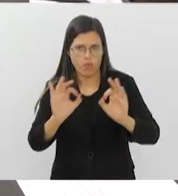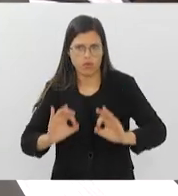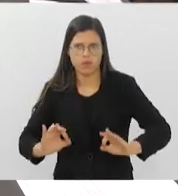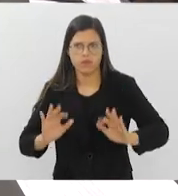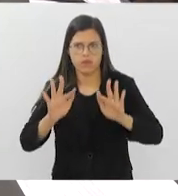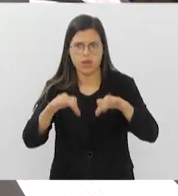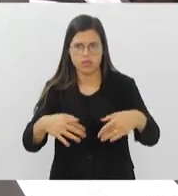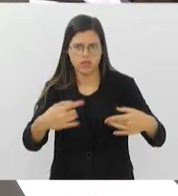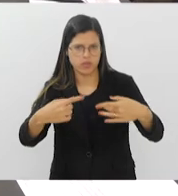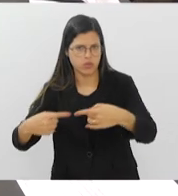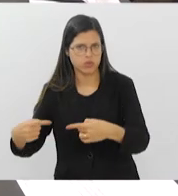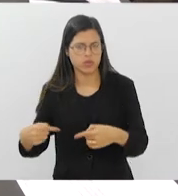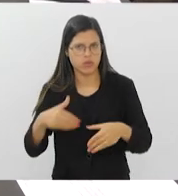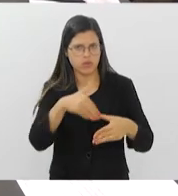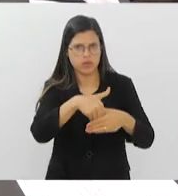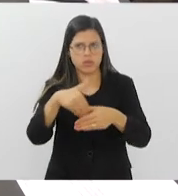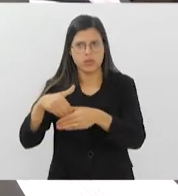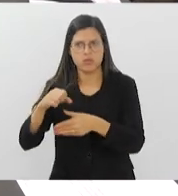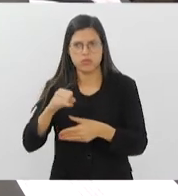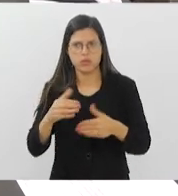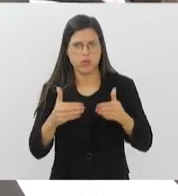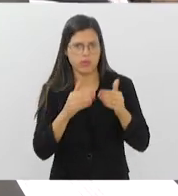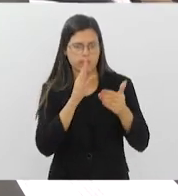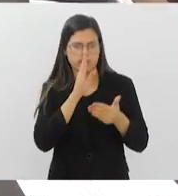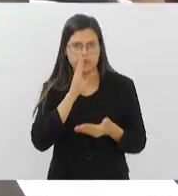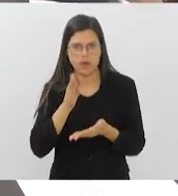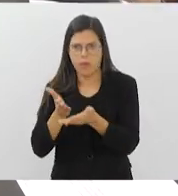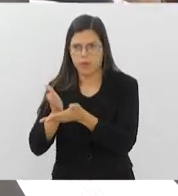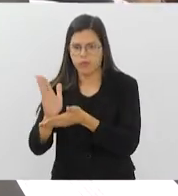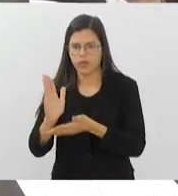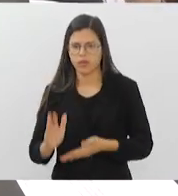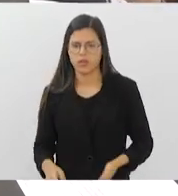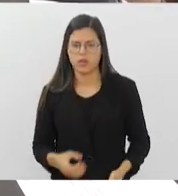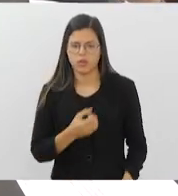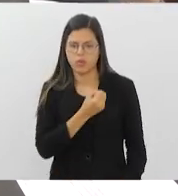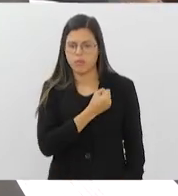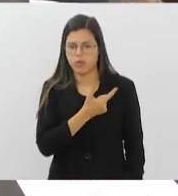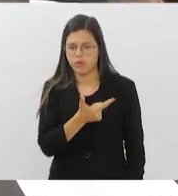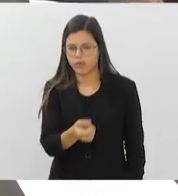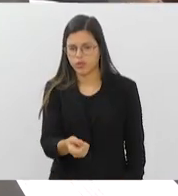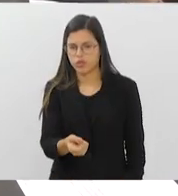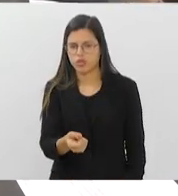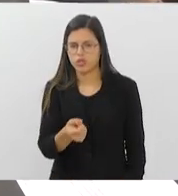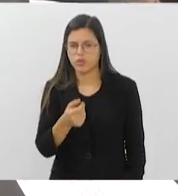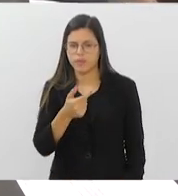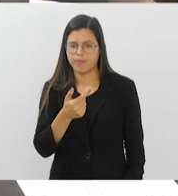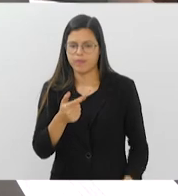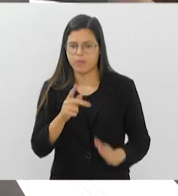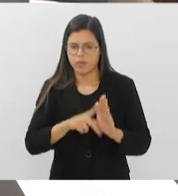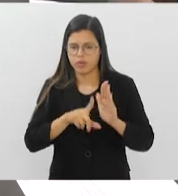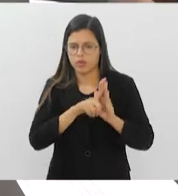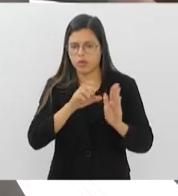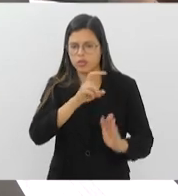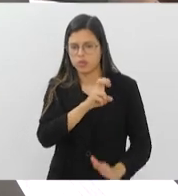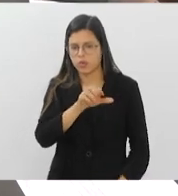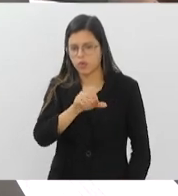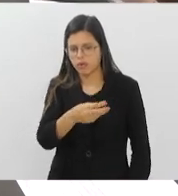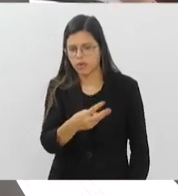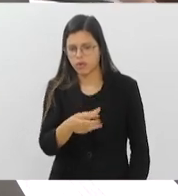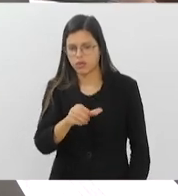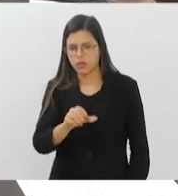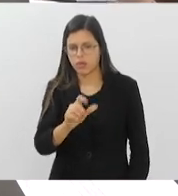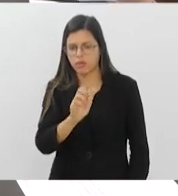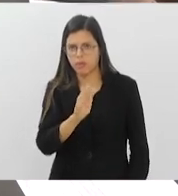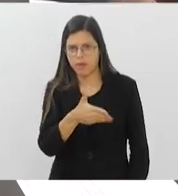discutir, encerrada a discussão. Em votação, os senhores que aprovam permaneçam como estão, aprovado. 20 da pauta, o PL 5939 de 22,